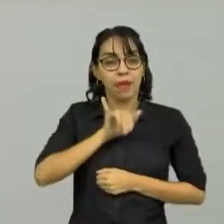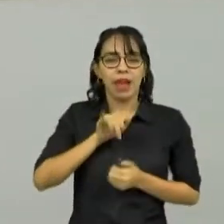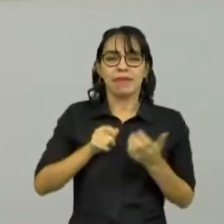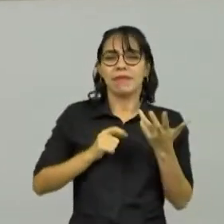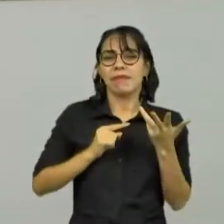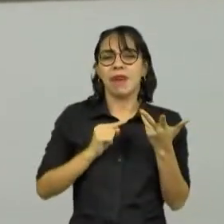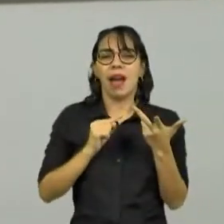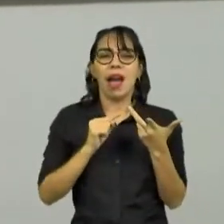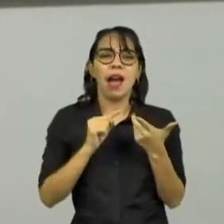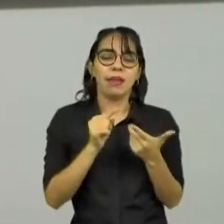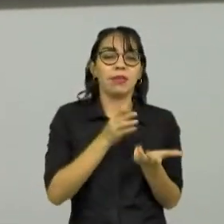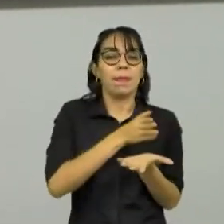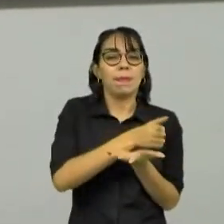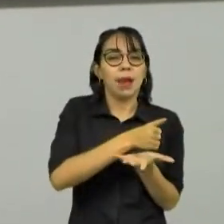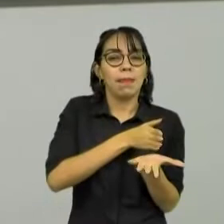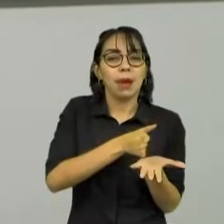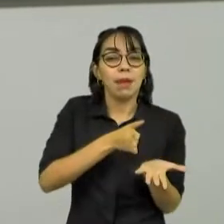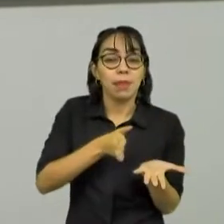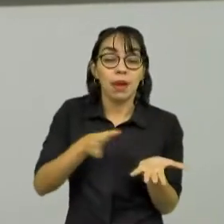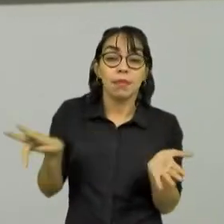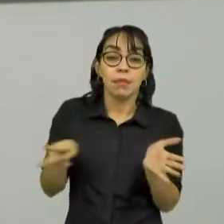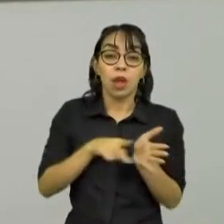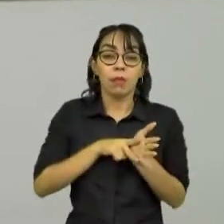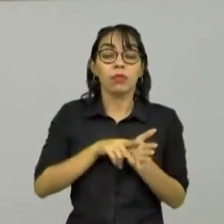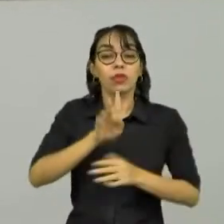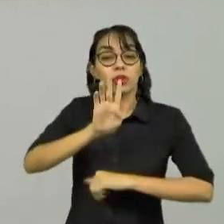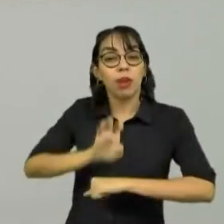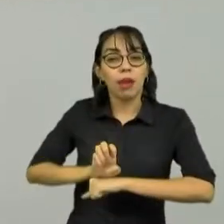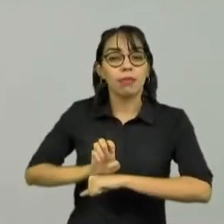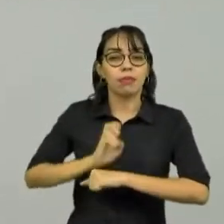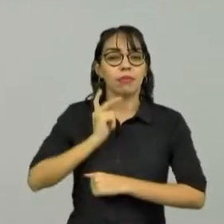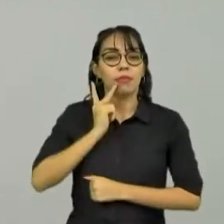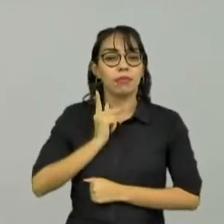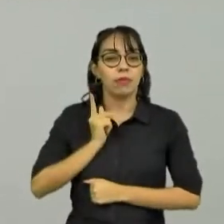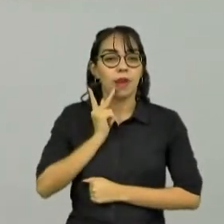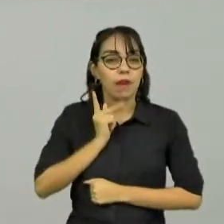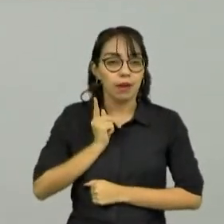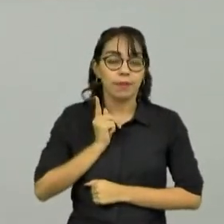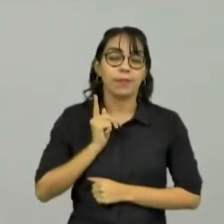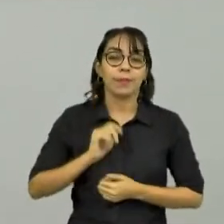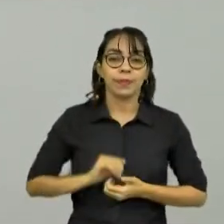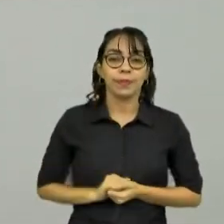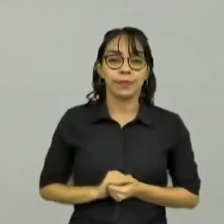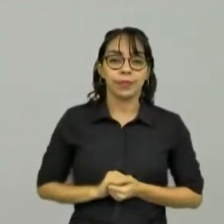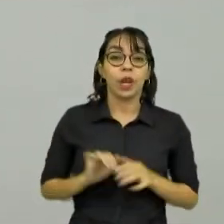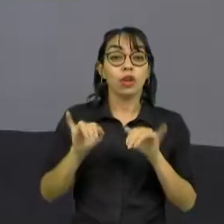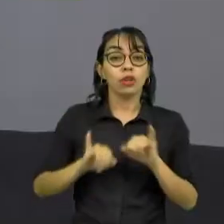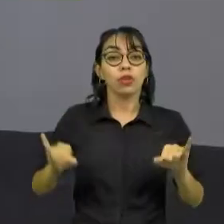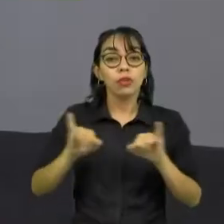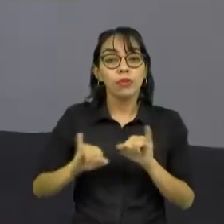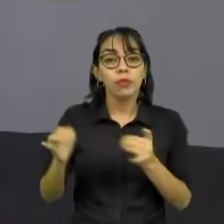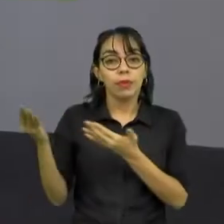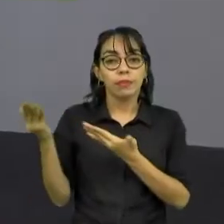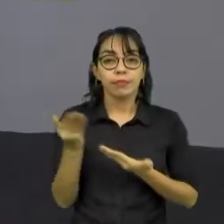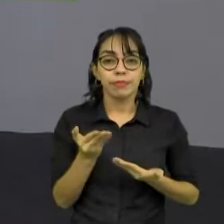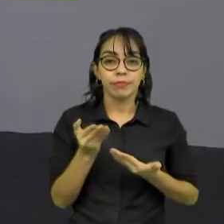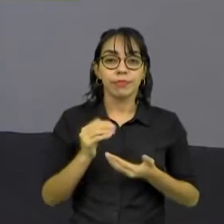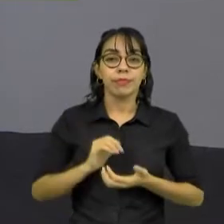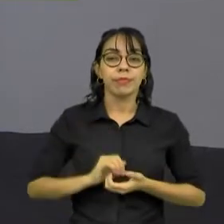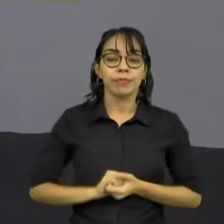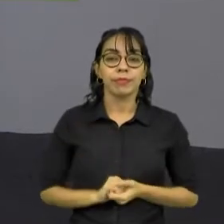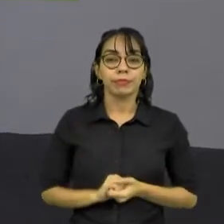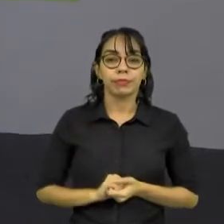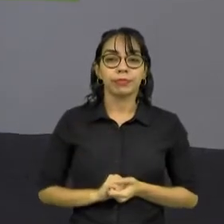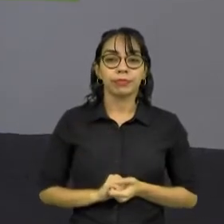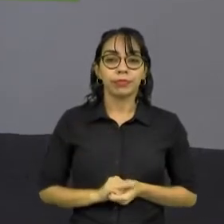novas rotas aqui, produtos dentro do Ceará que a gente está oferecendo para o turista. E